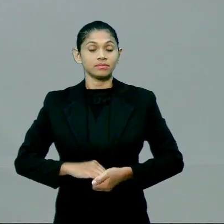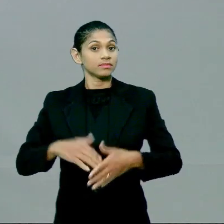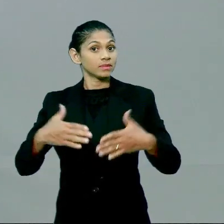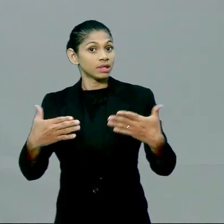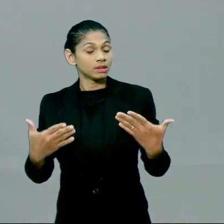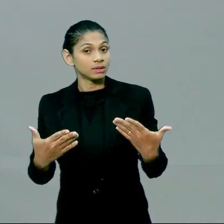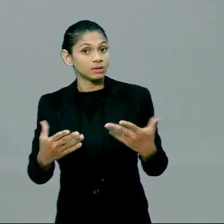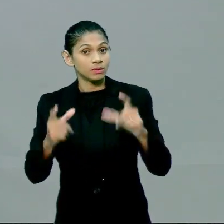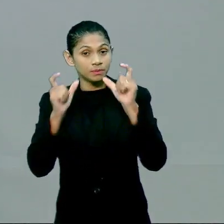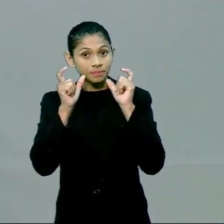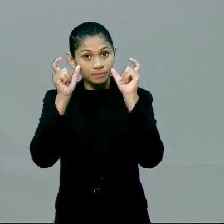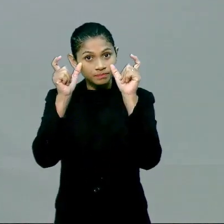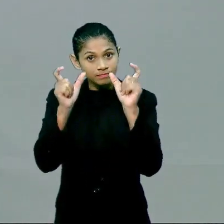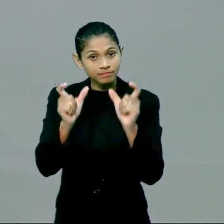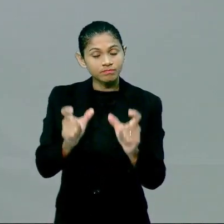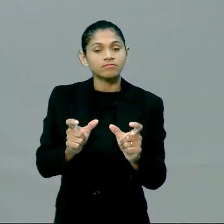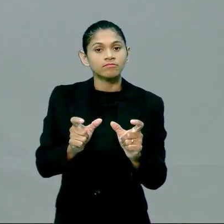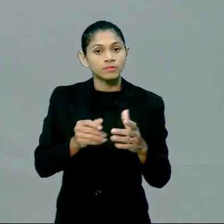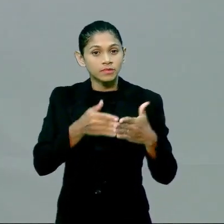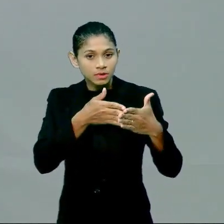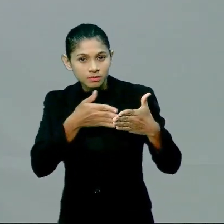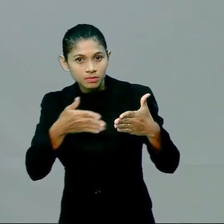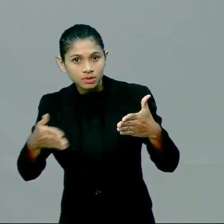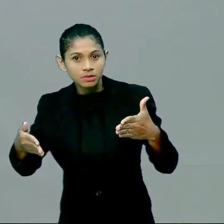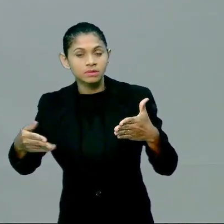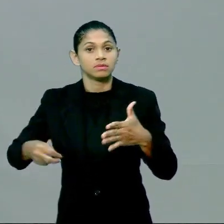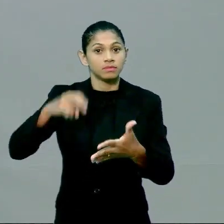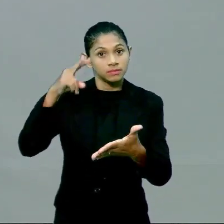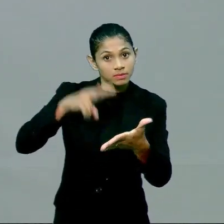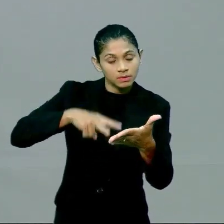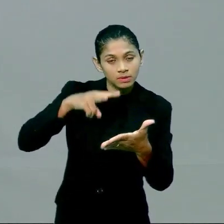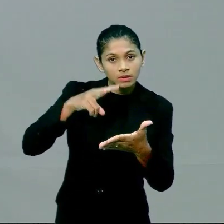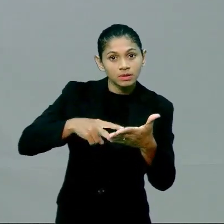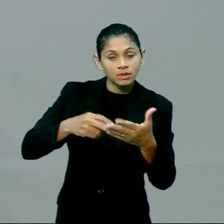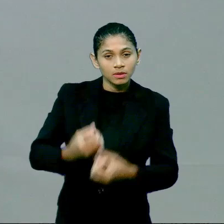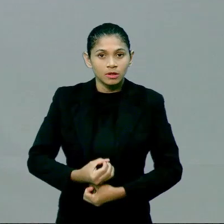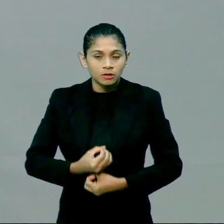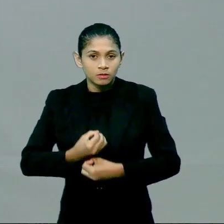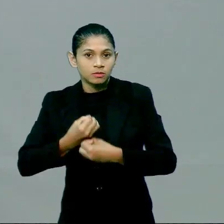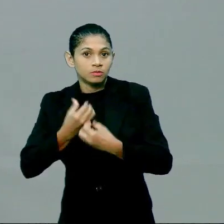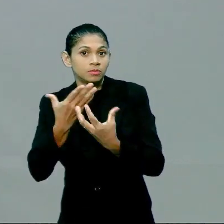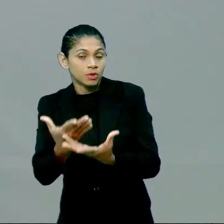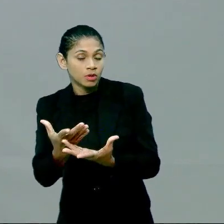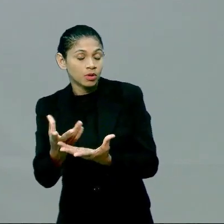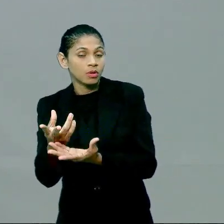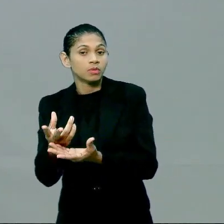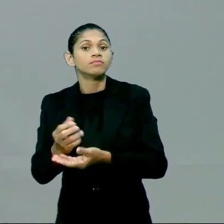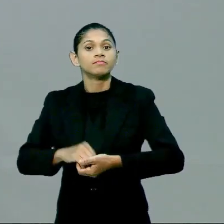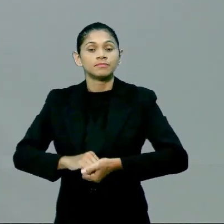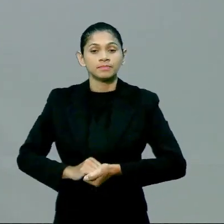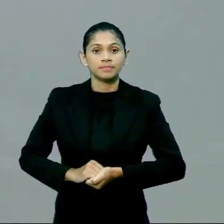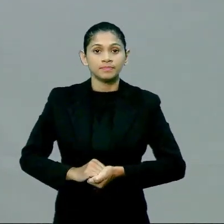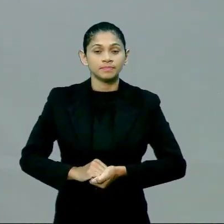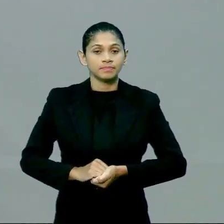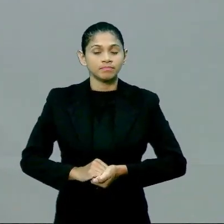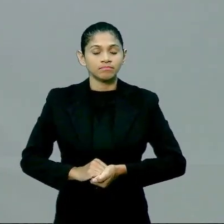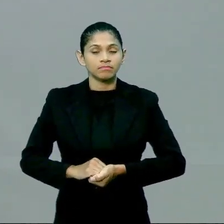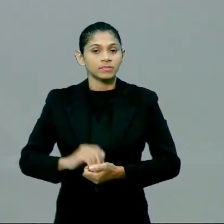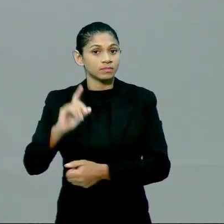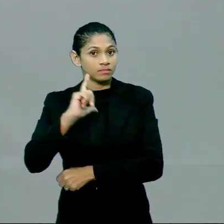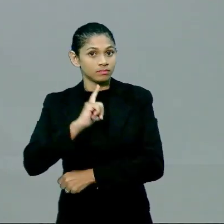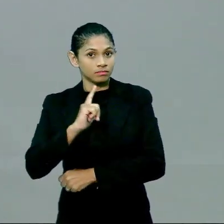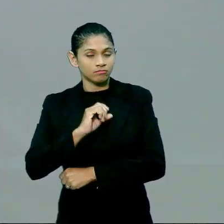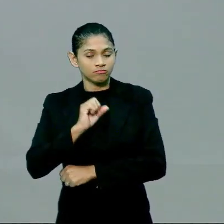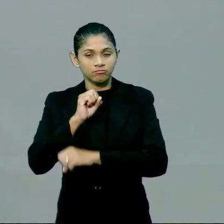Então, observa, pessoal, que a partir da leitura do poema ou da audição, como foi proposta nesse momento, a gente tem